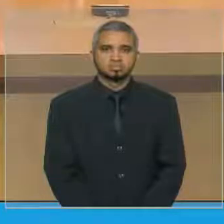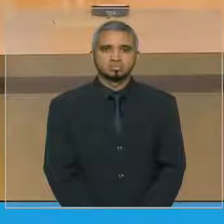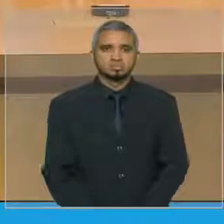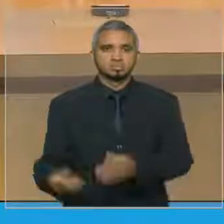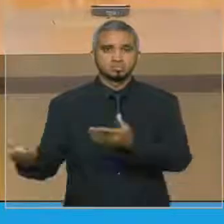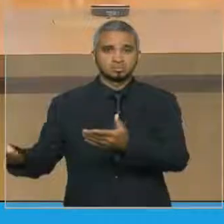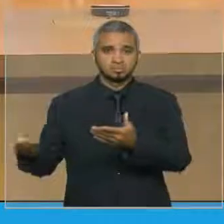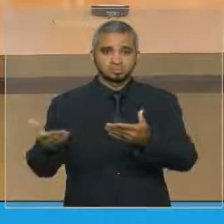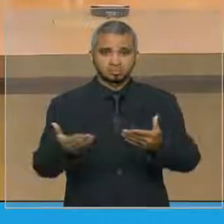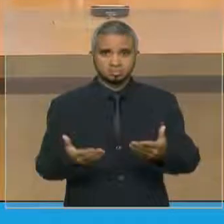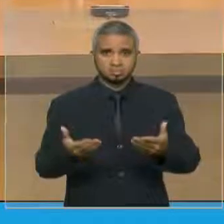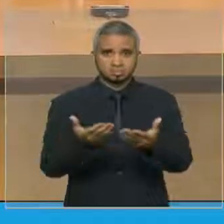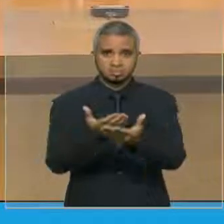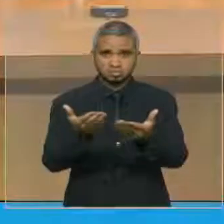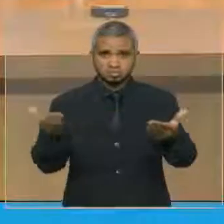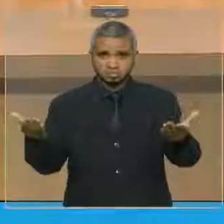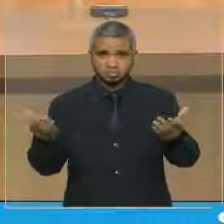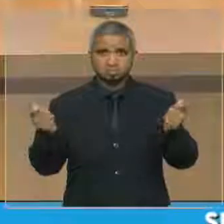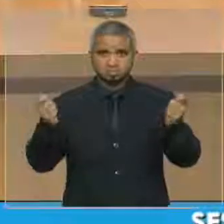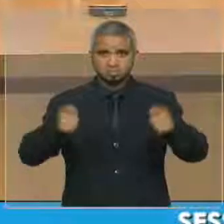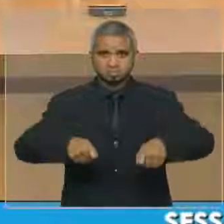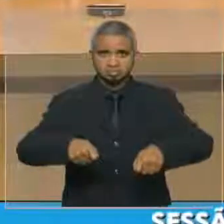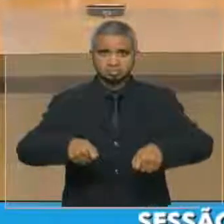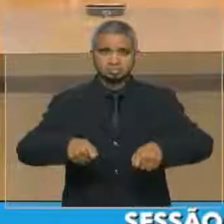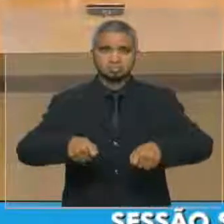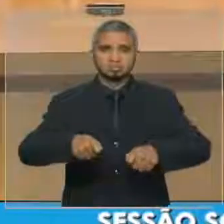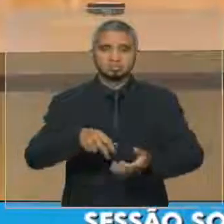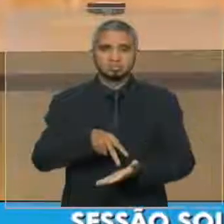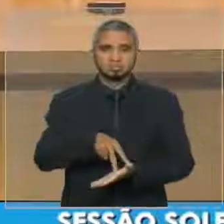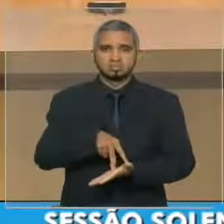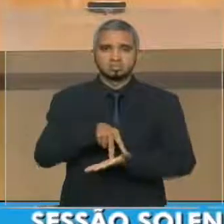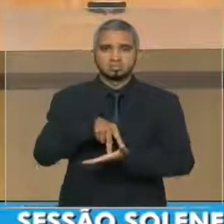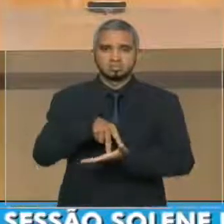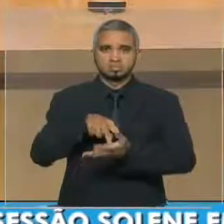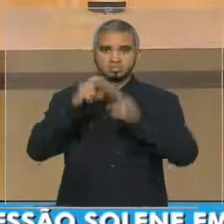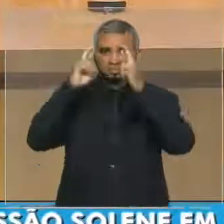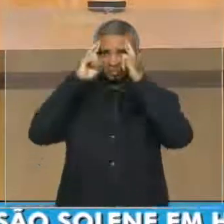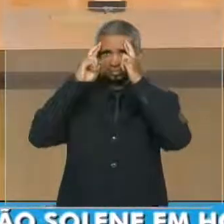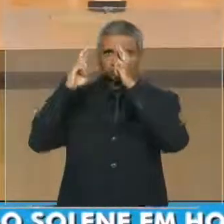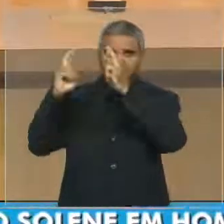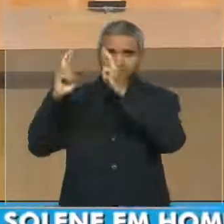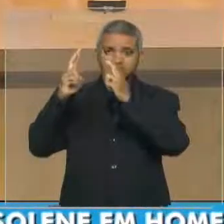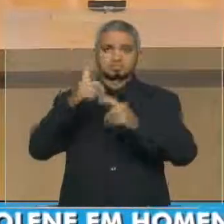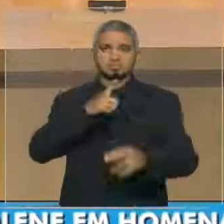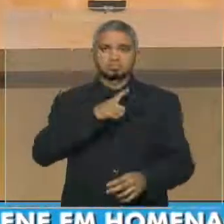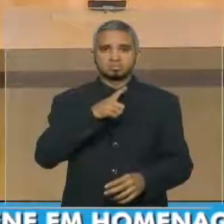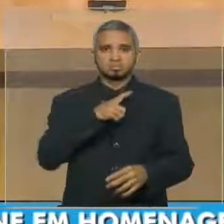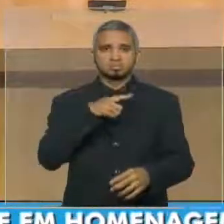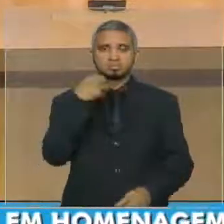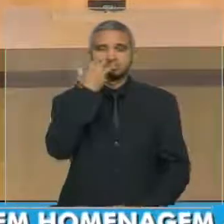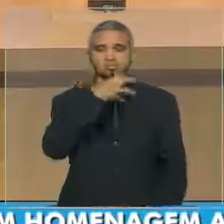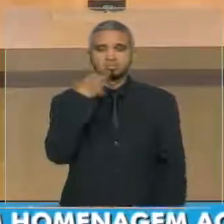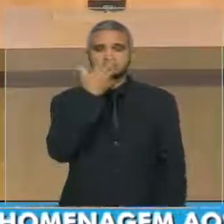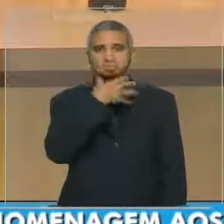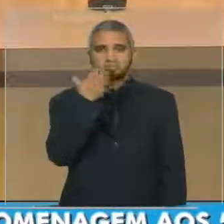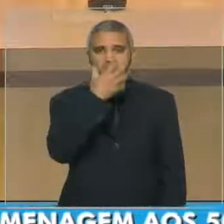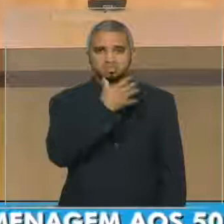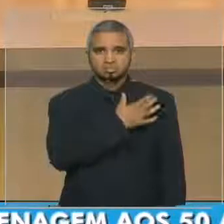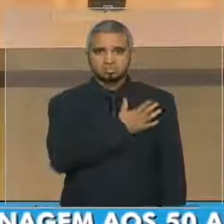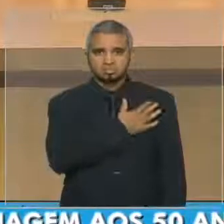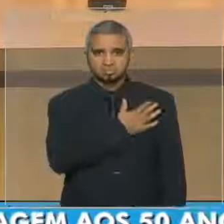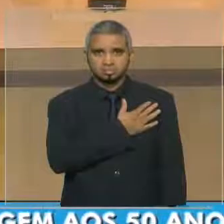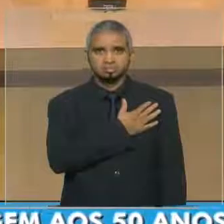Convido a todos a se postarem em posição de respeito para ouvirmos a execução do hino nacional, executado pela